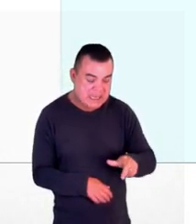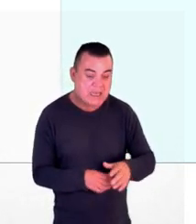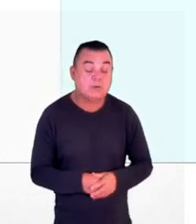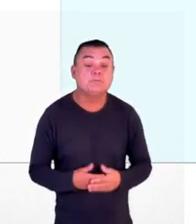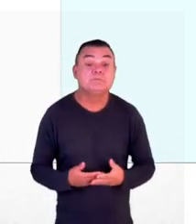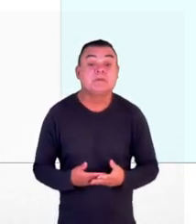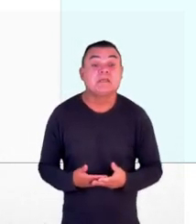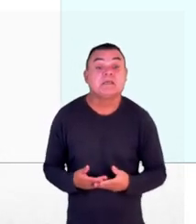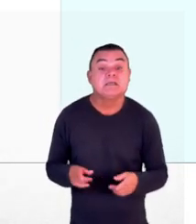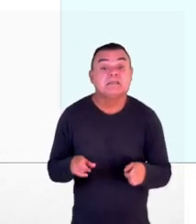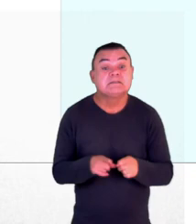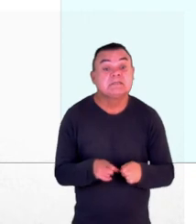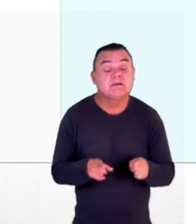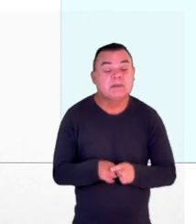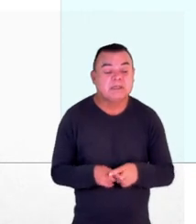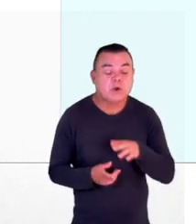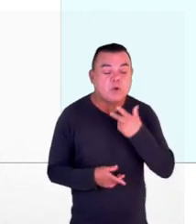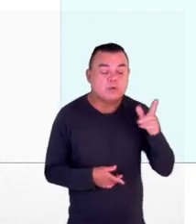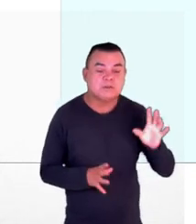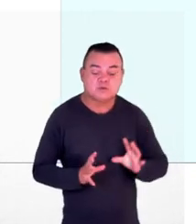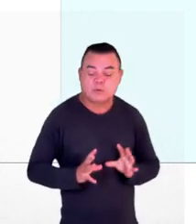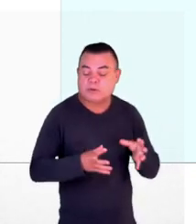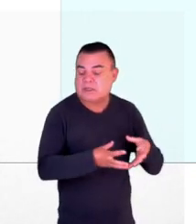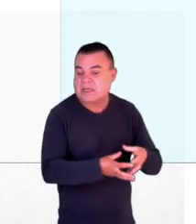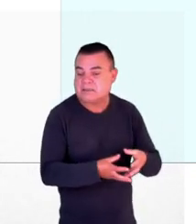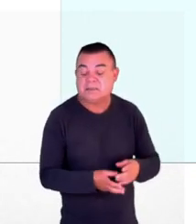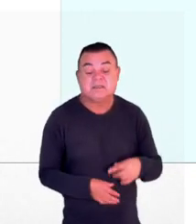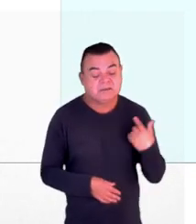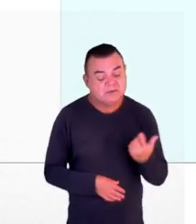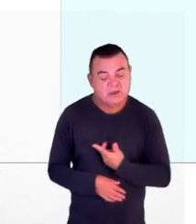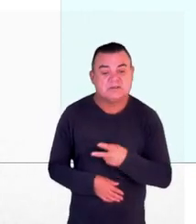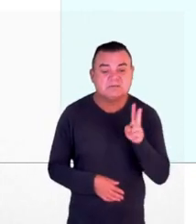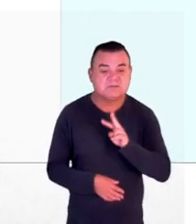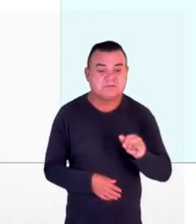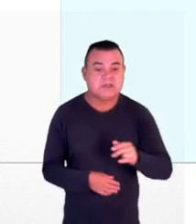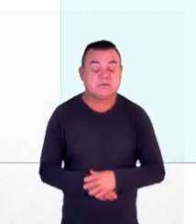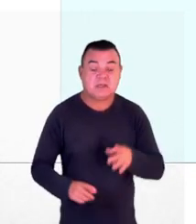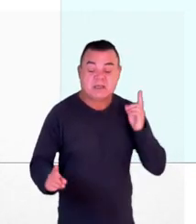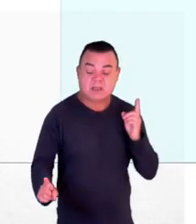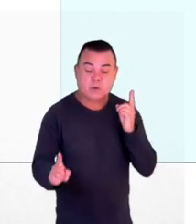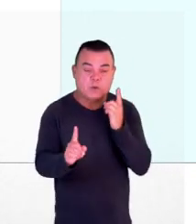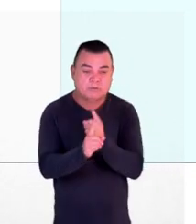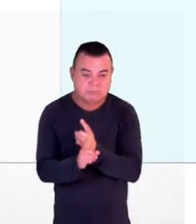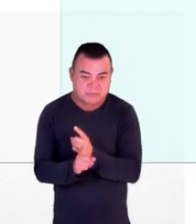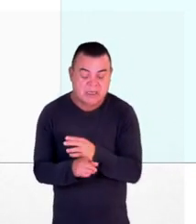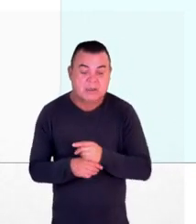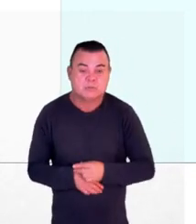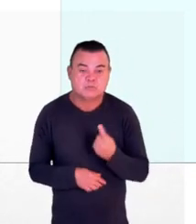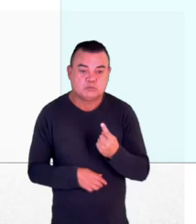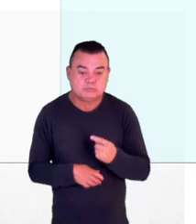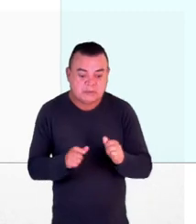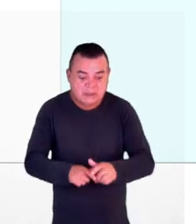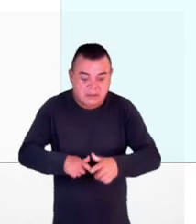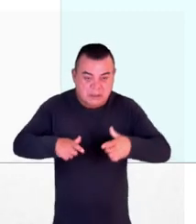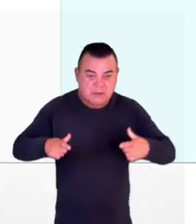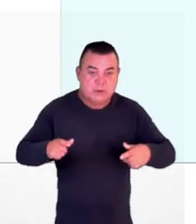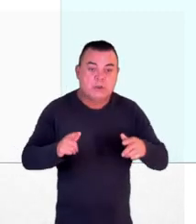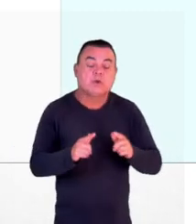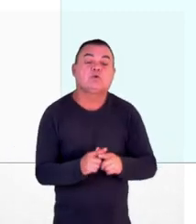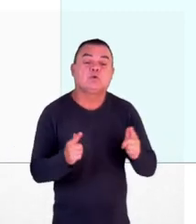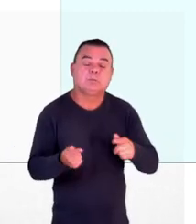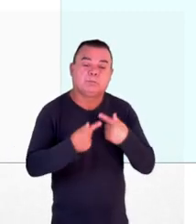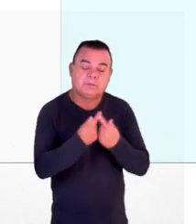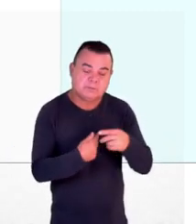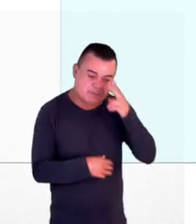tradicionais e comunidades periféricas onde a gente vai encontrar também um grande eh grupo de pessoas em situação de